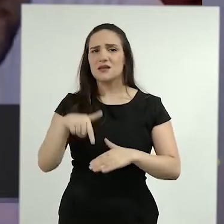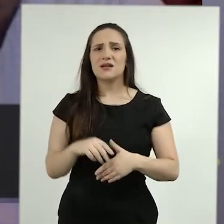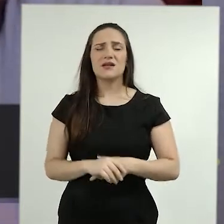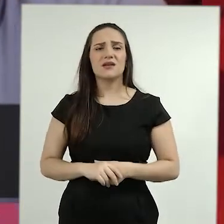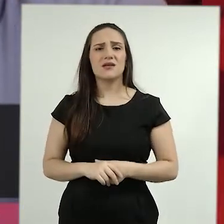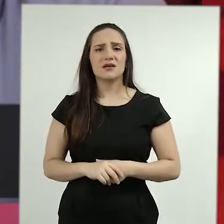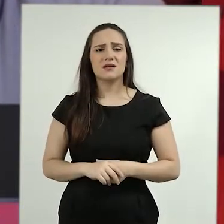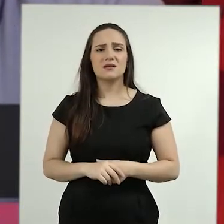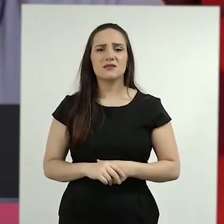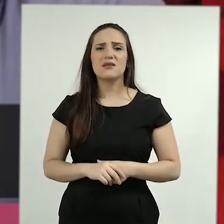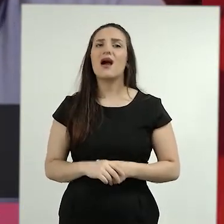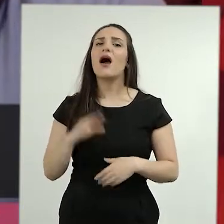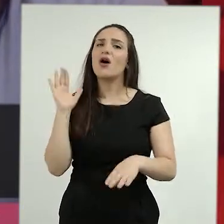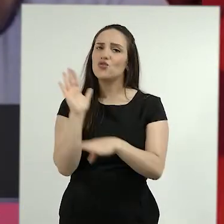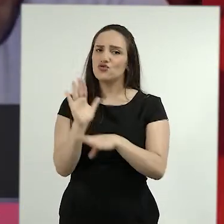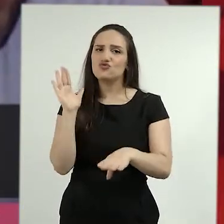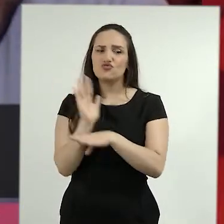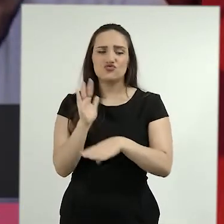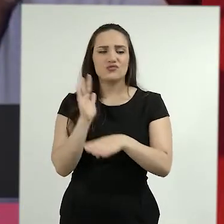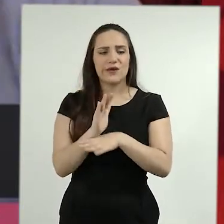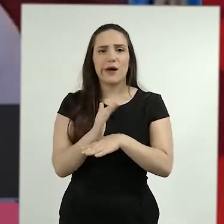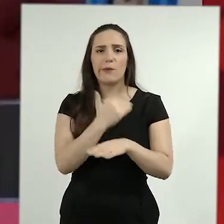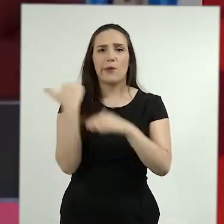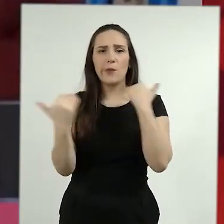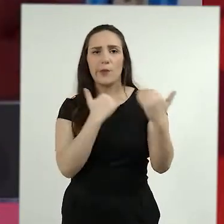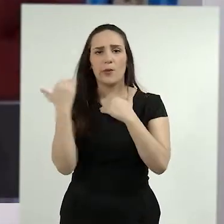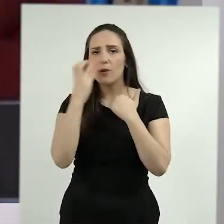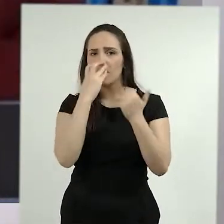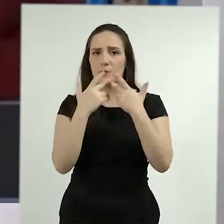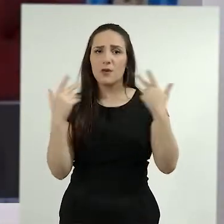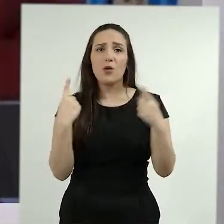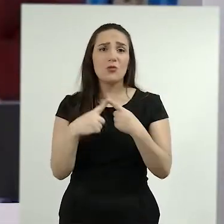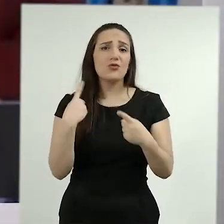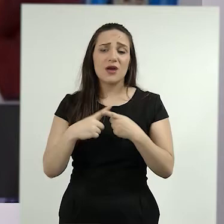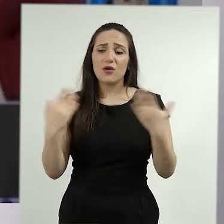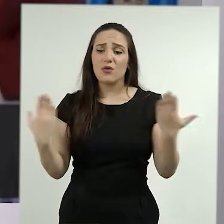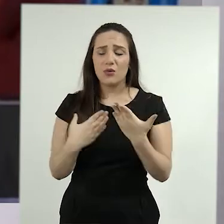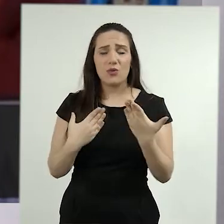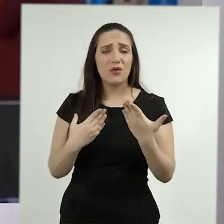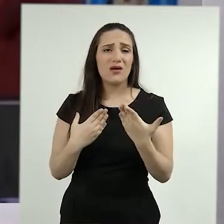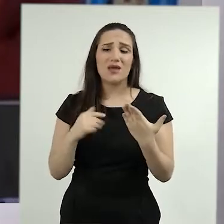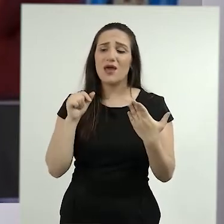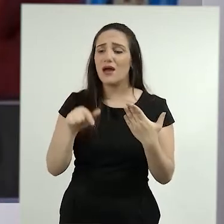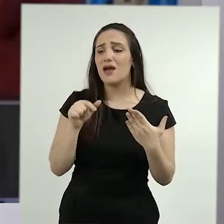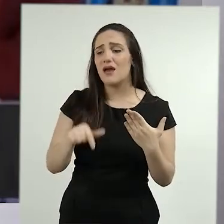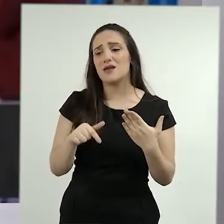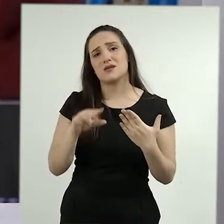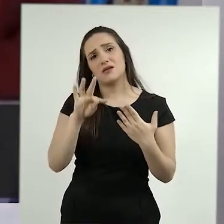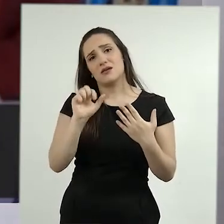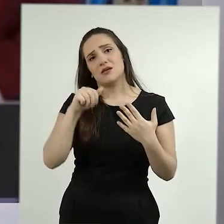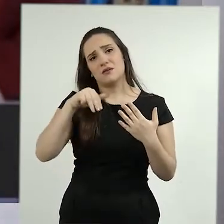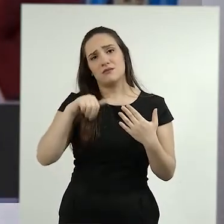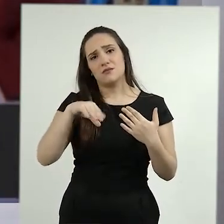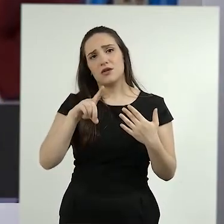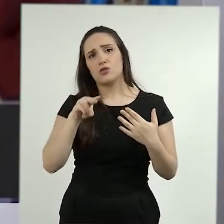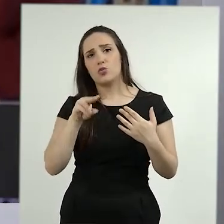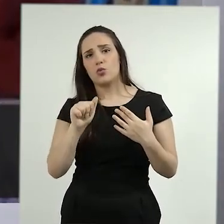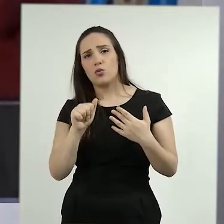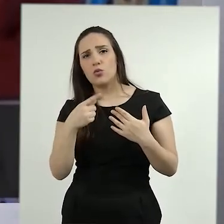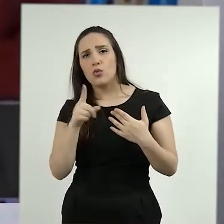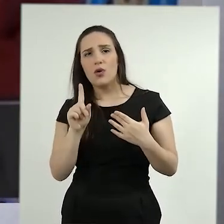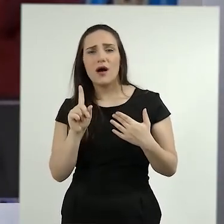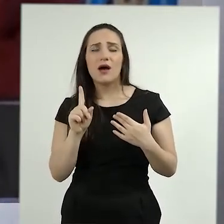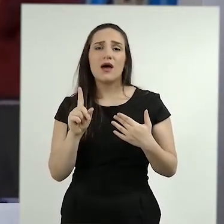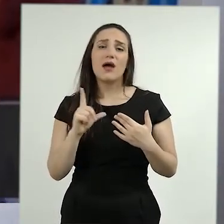funil para a extinção da espécie, né? Porque é uma espécie que é ameaçada de extinção, demora um pouco para